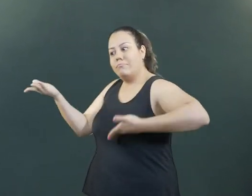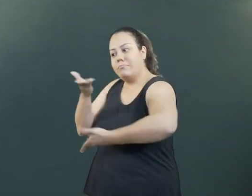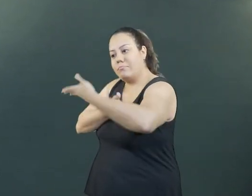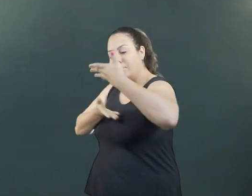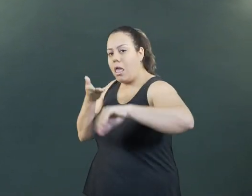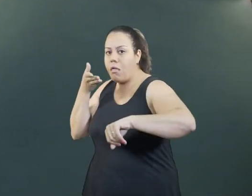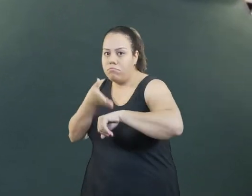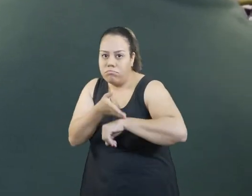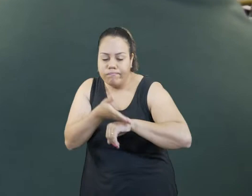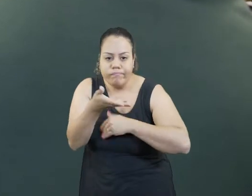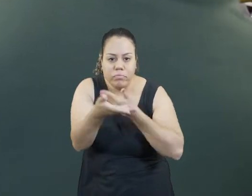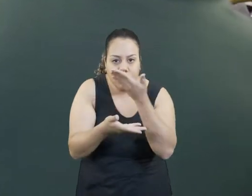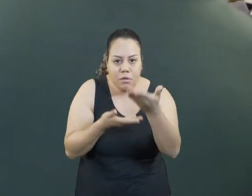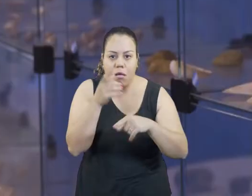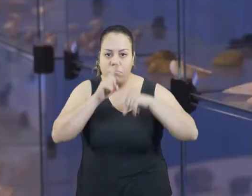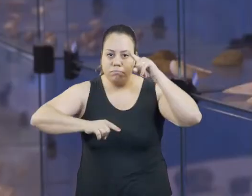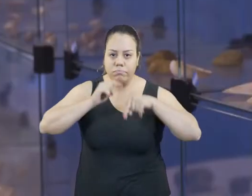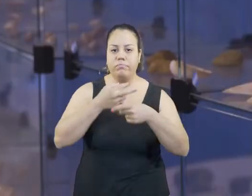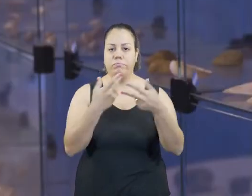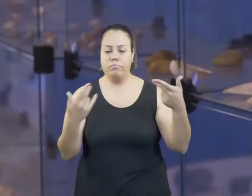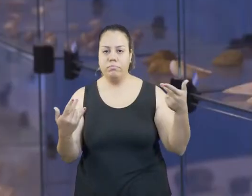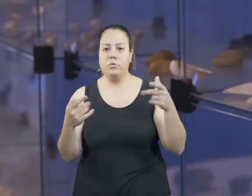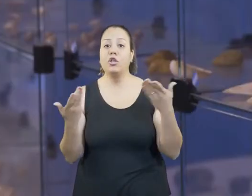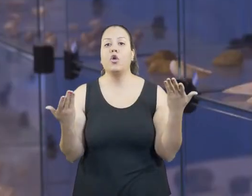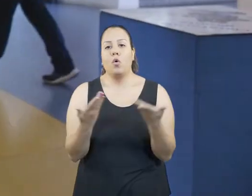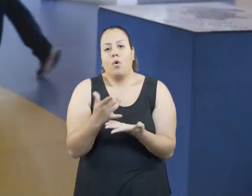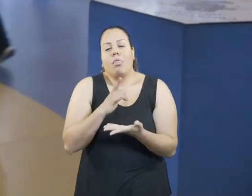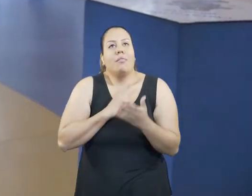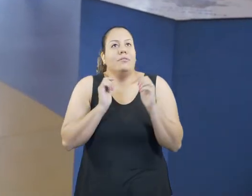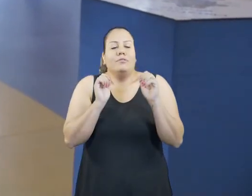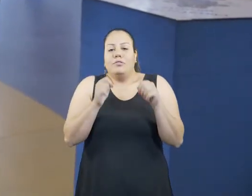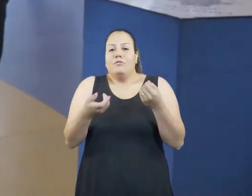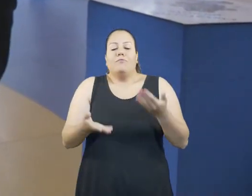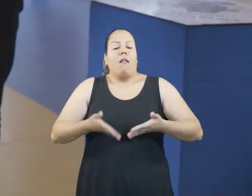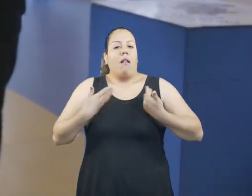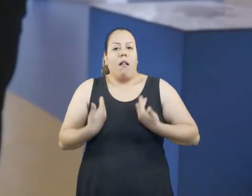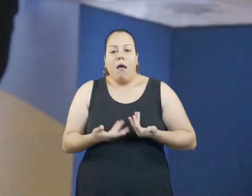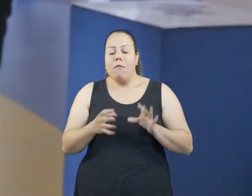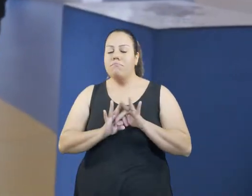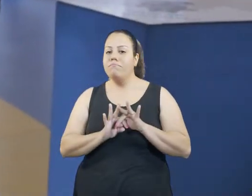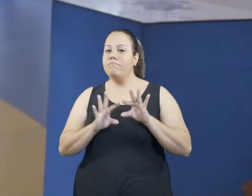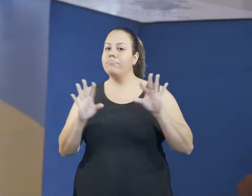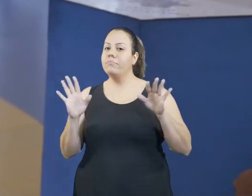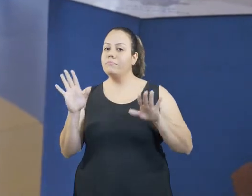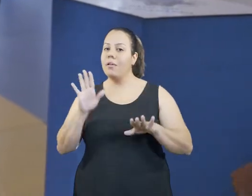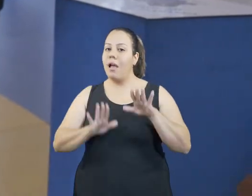que você interaja com aqueles equipamentos. E poder ter isso de forma descontraída, muitas vezes de